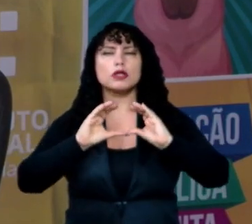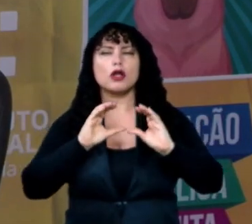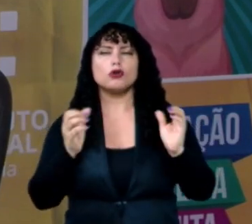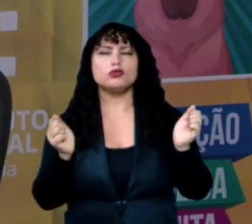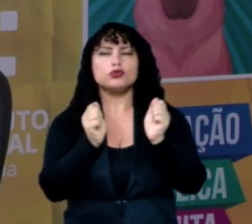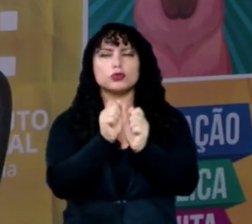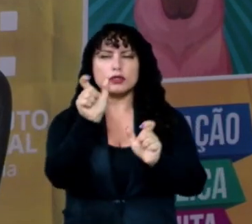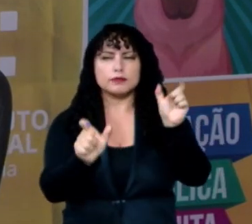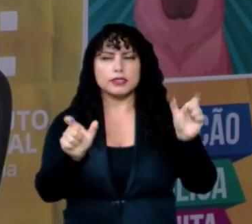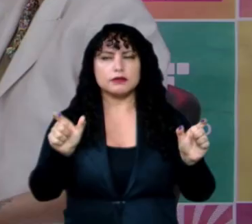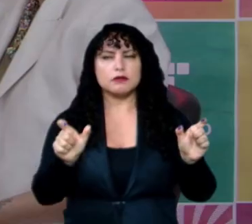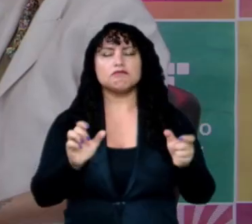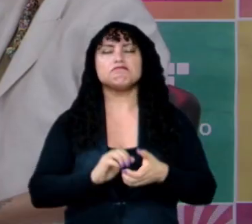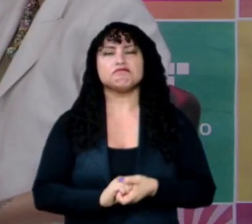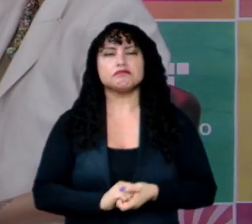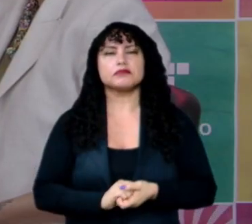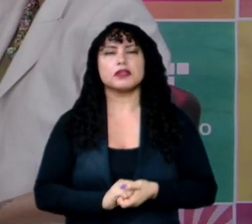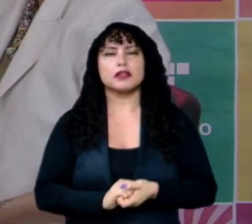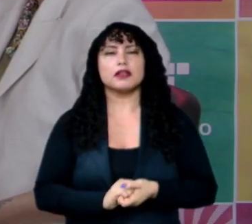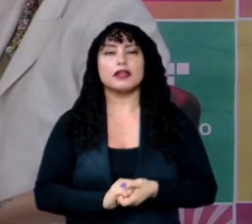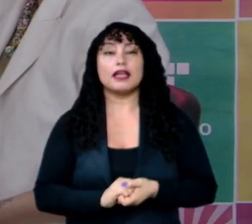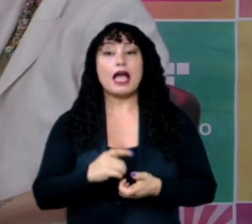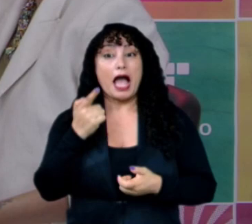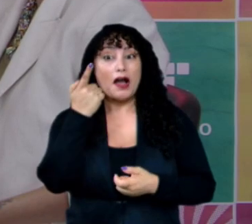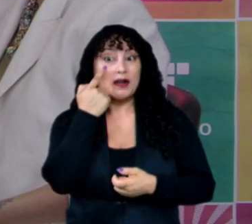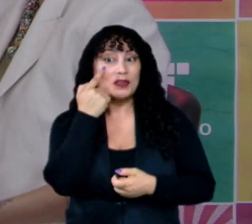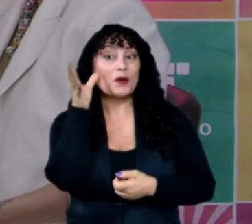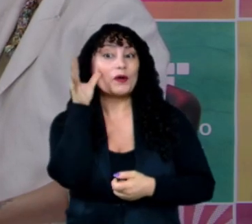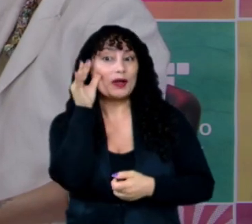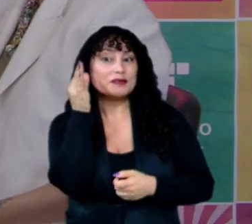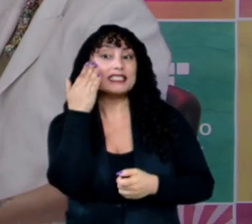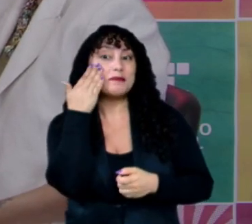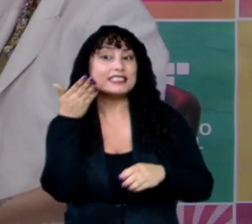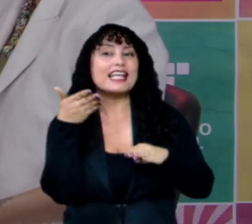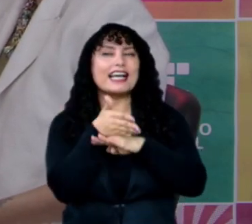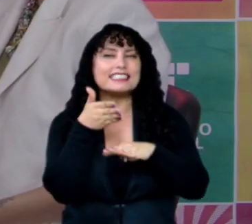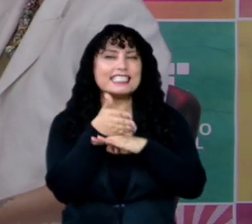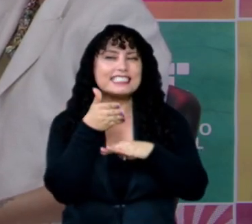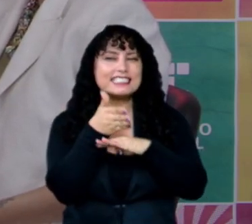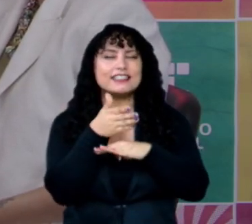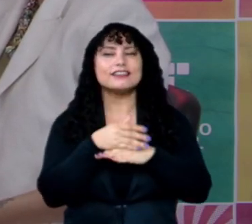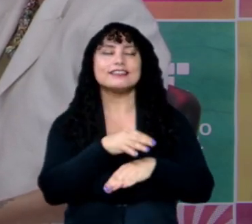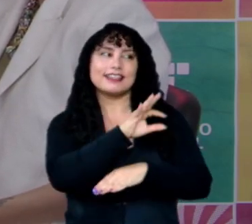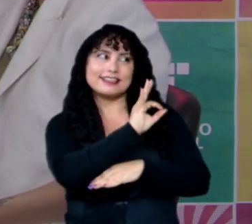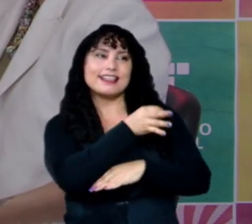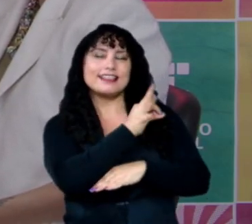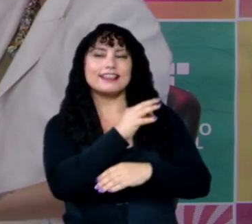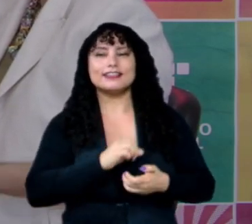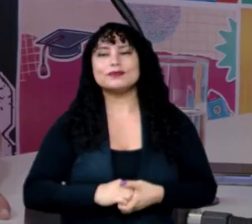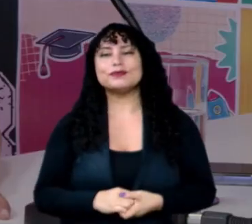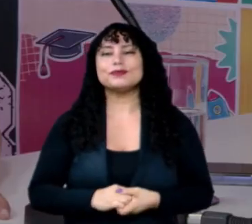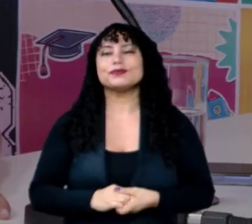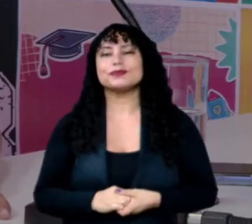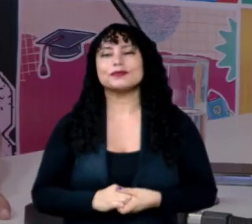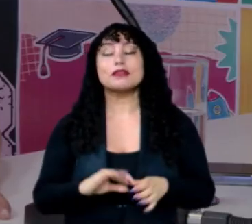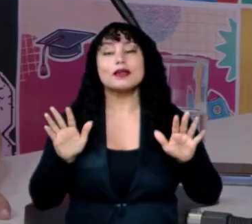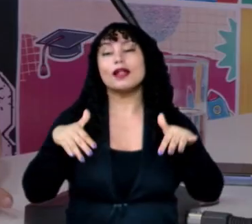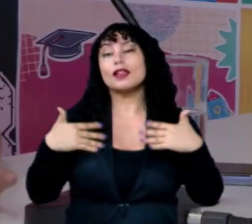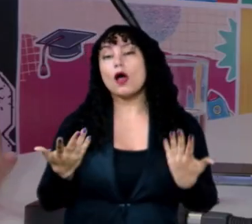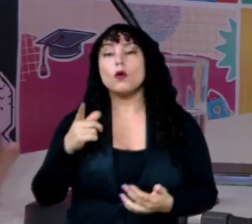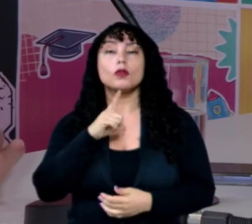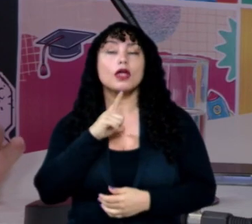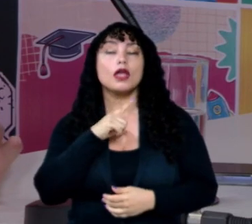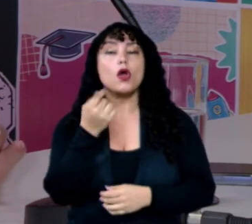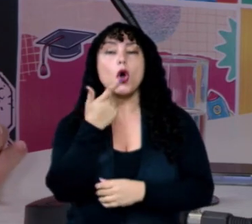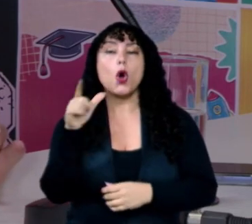cidadão. Olha, eu fiquei querendo saber se isso está acessível. Com Ai. certeza. Então, nós temos